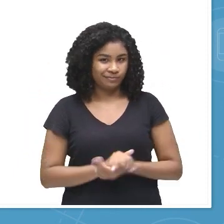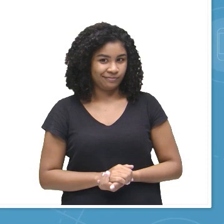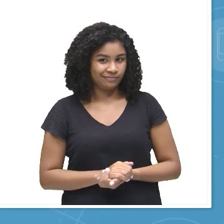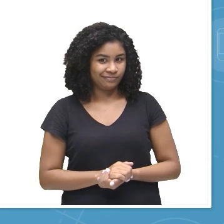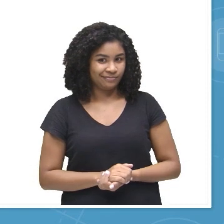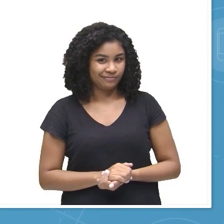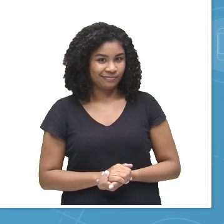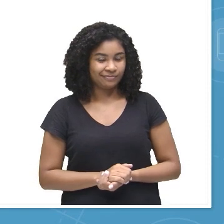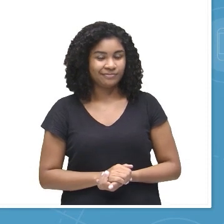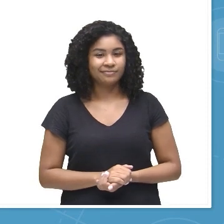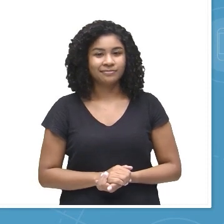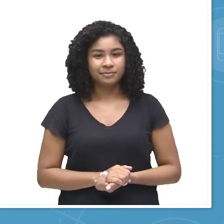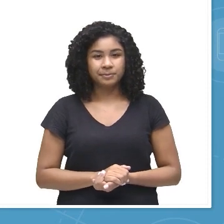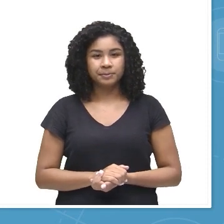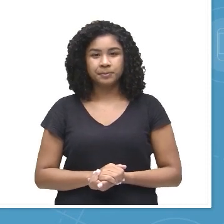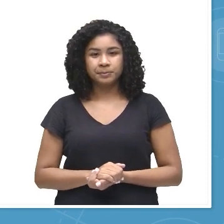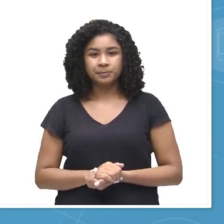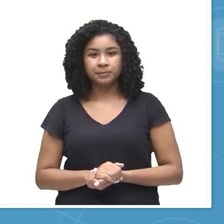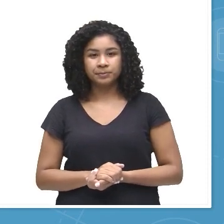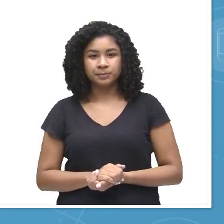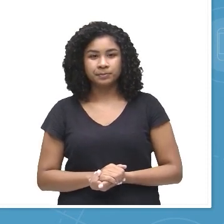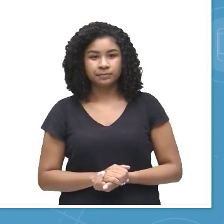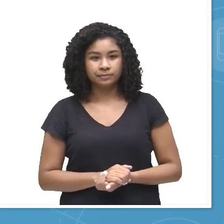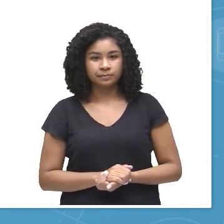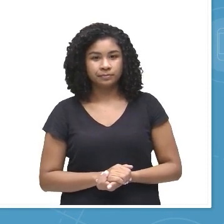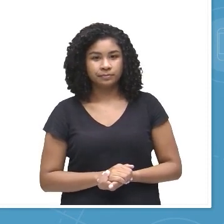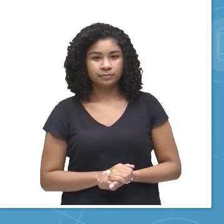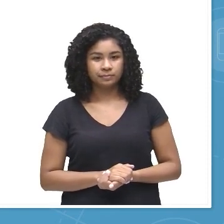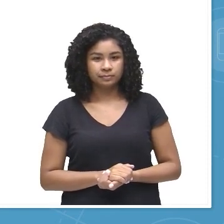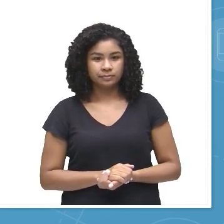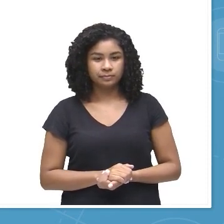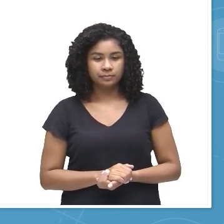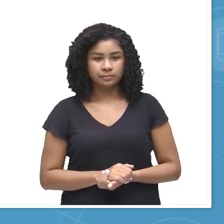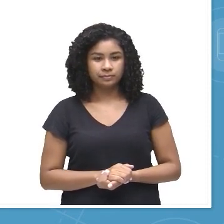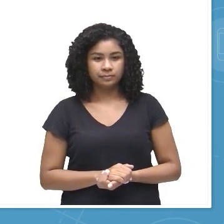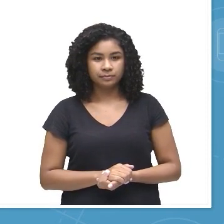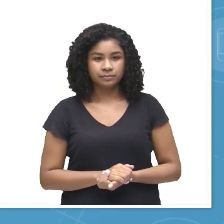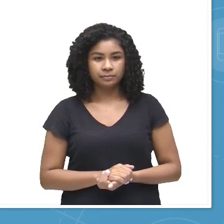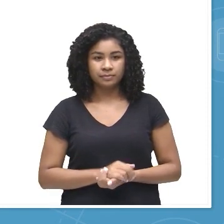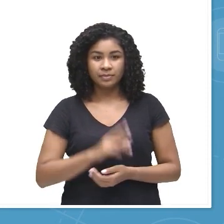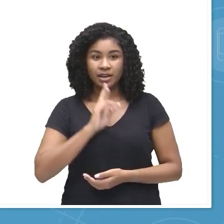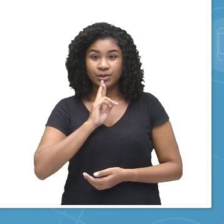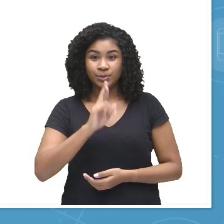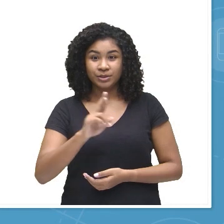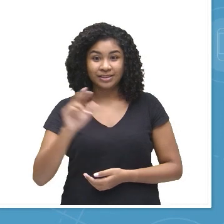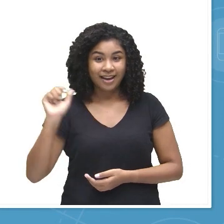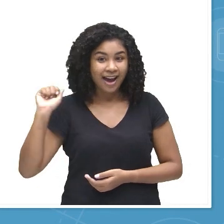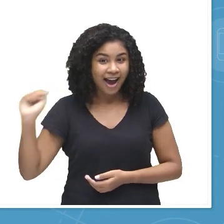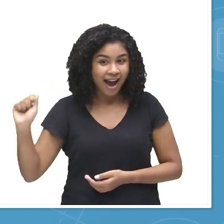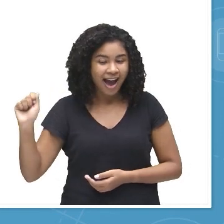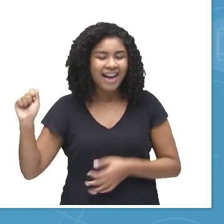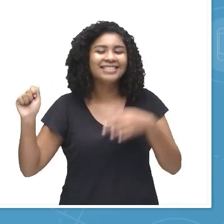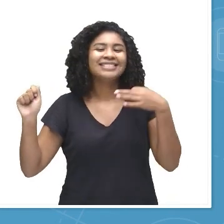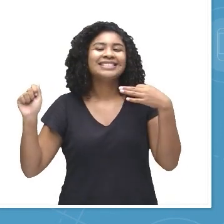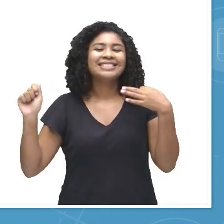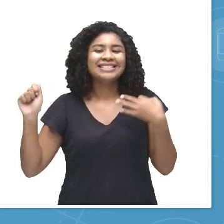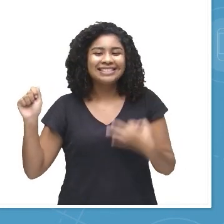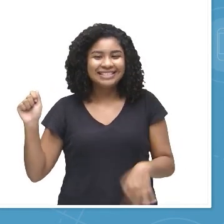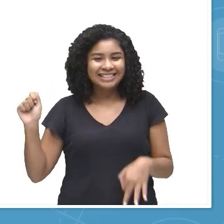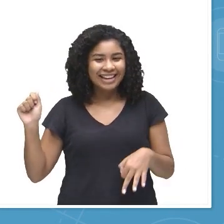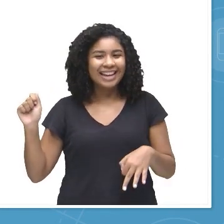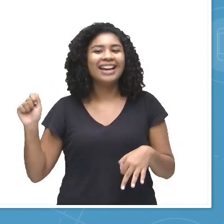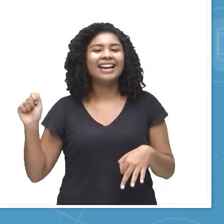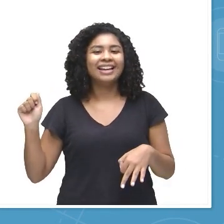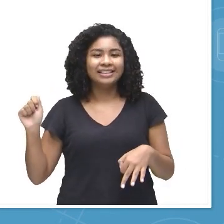textual? Miniconto. Então, quem respondeu a letra A está correta. Por quê? A